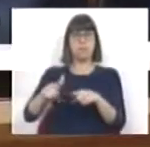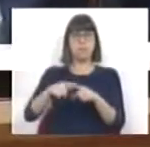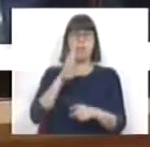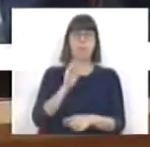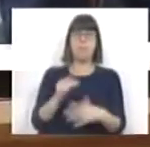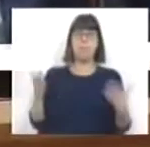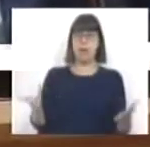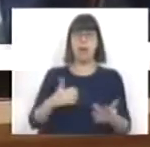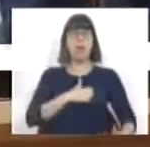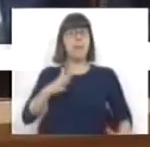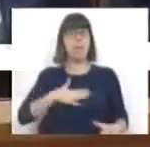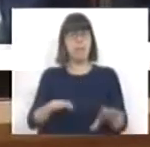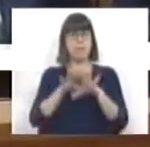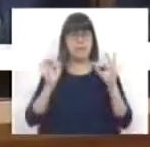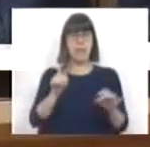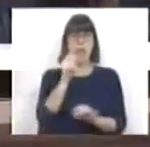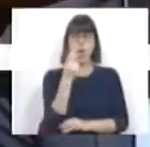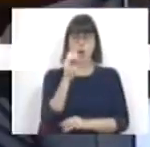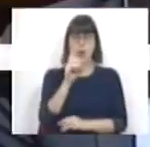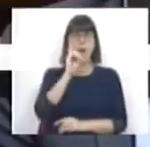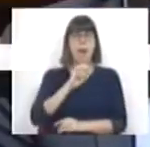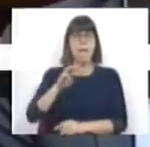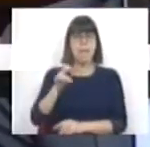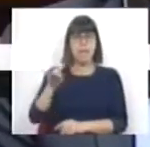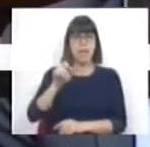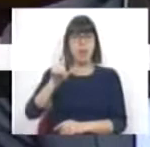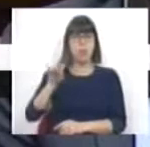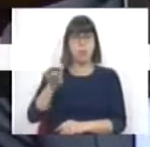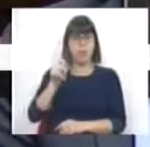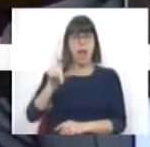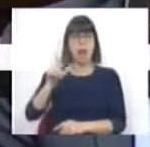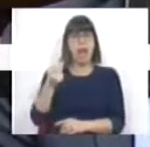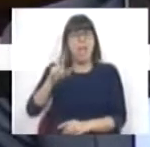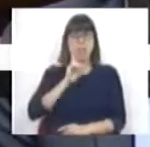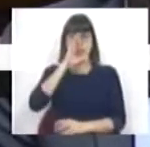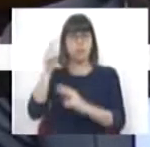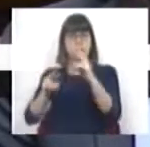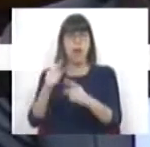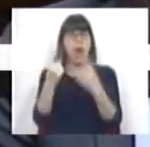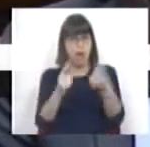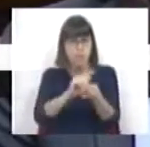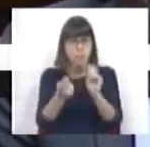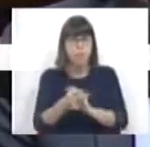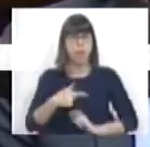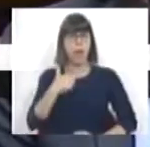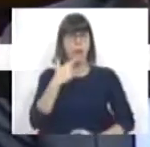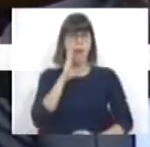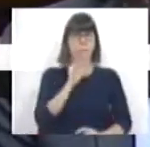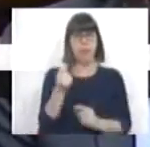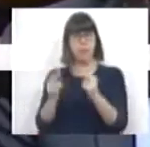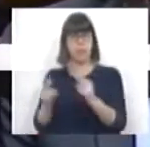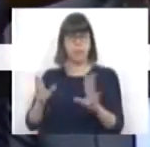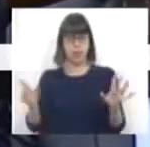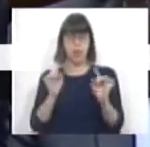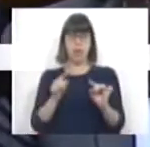dos bancos a empresas como a Aeroglobal de Maria Luísa Albuquerque. Ou se há aqui alguma coisa que mude realmente quando nós falamos da banca e da